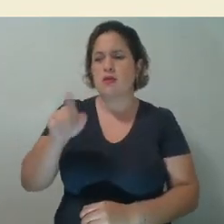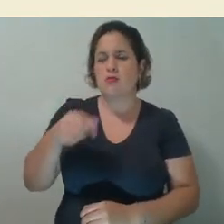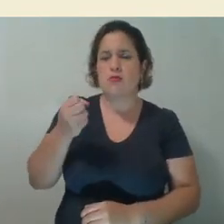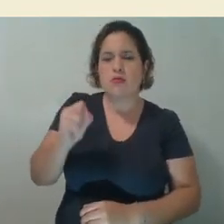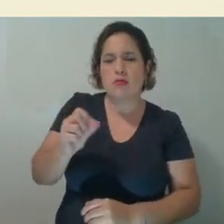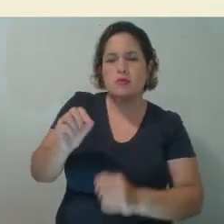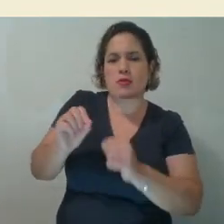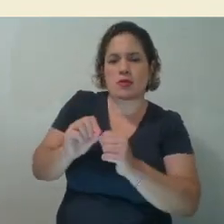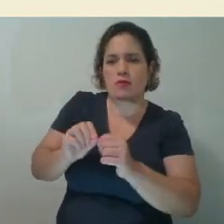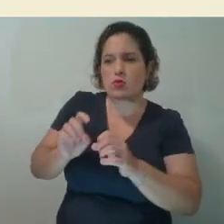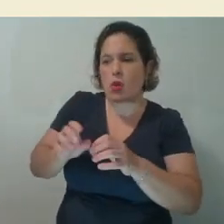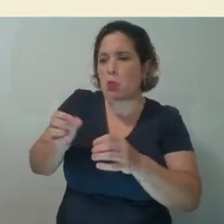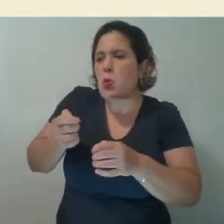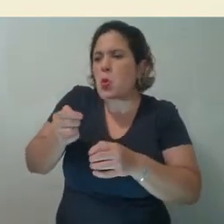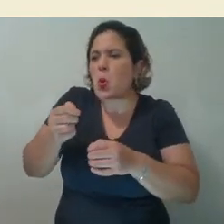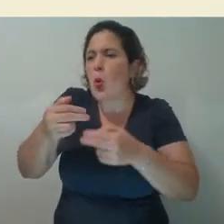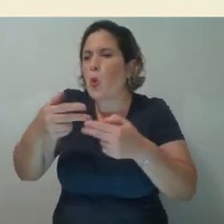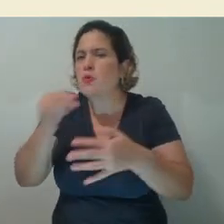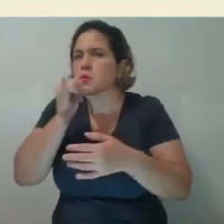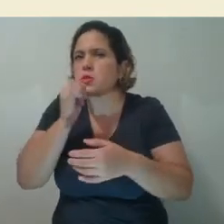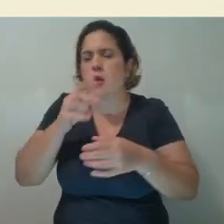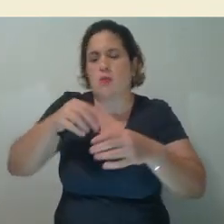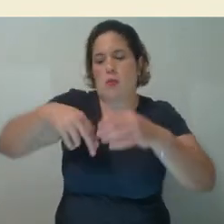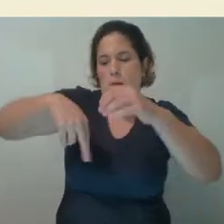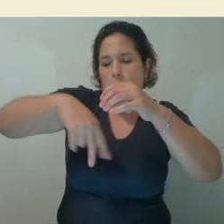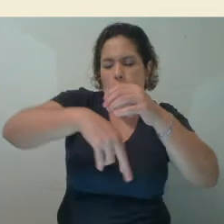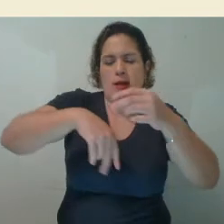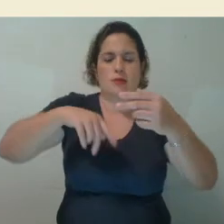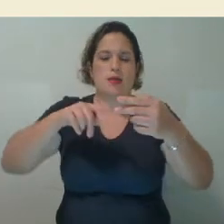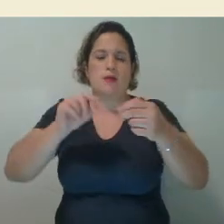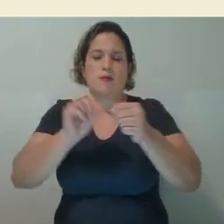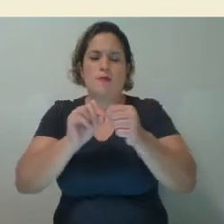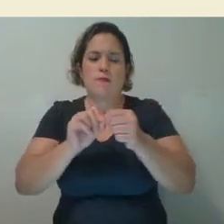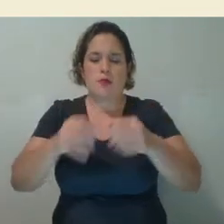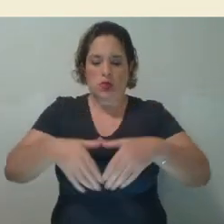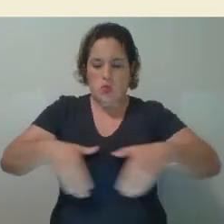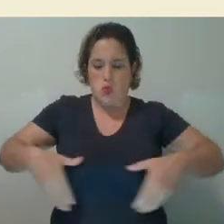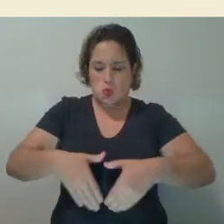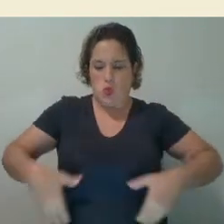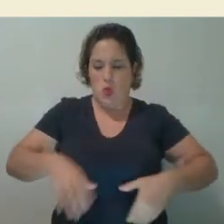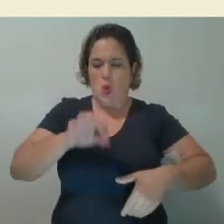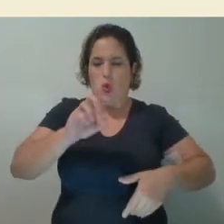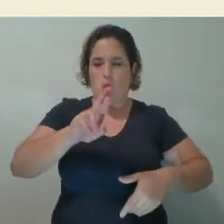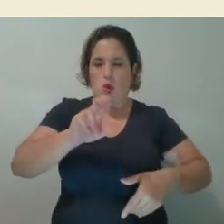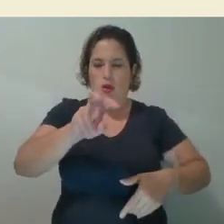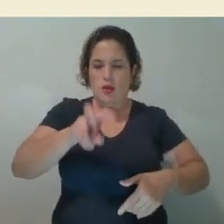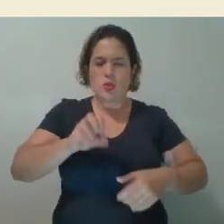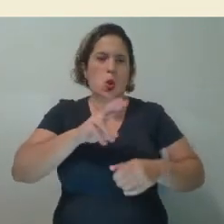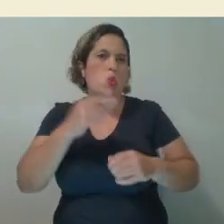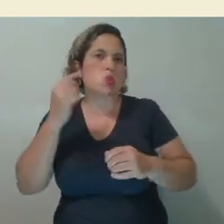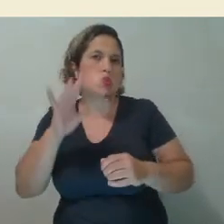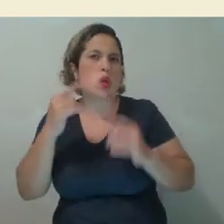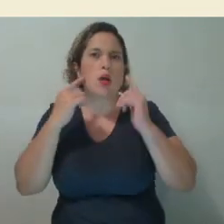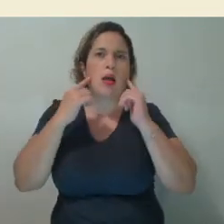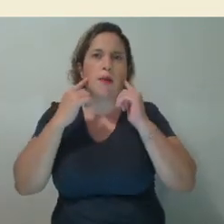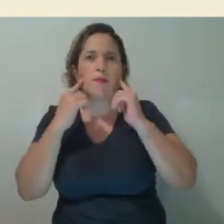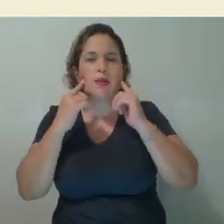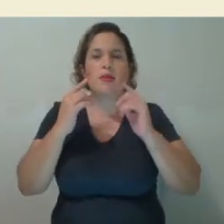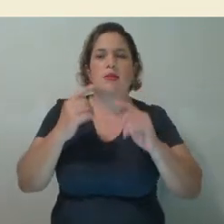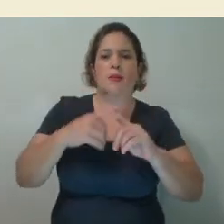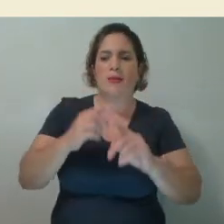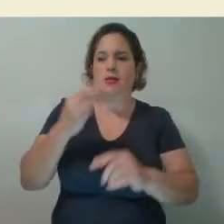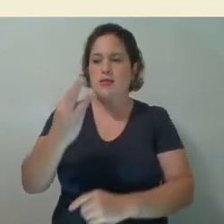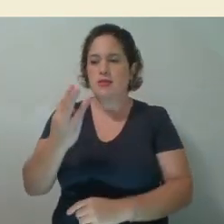37,8% de porções, então, como membro, apenas tórax ou apenas cabeça,